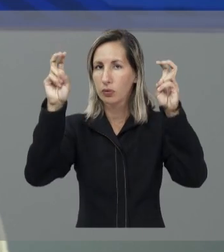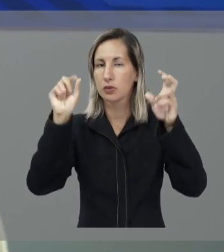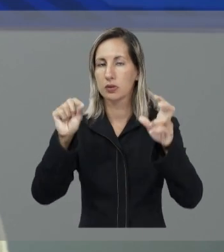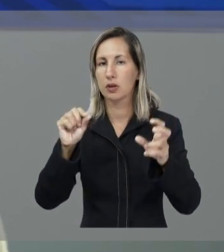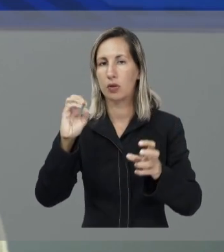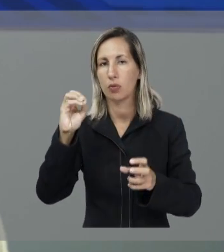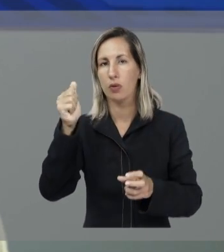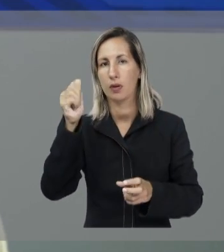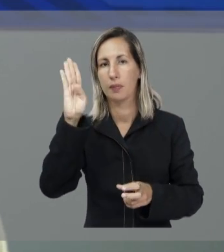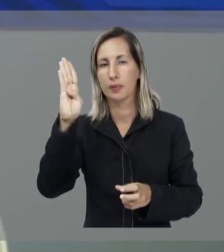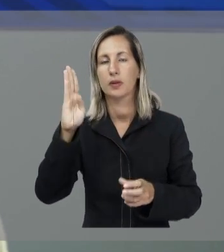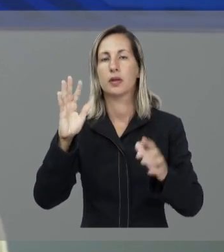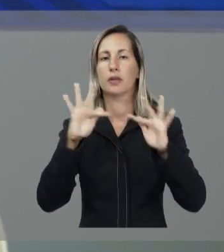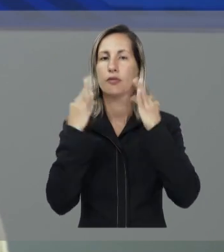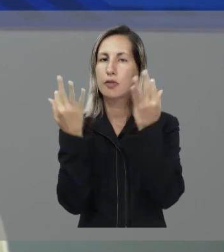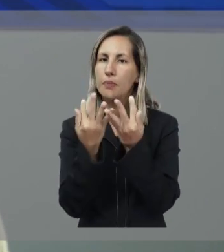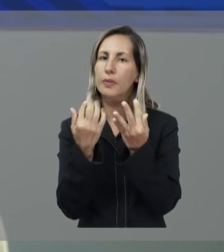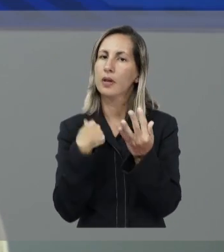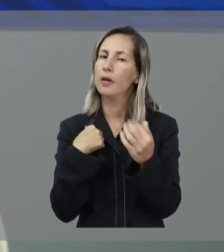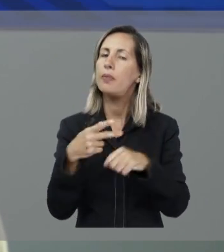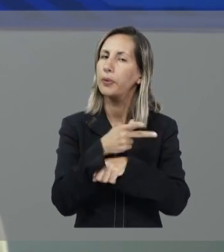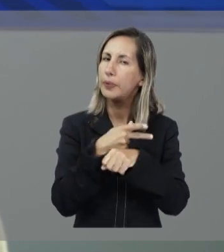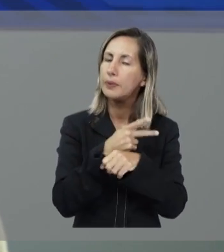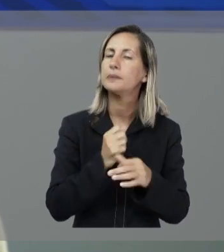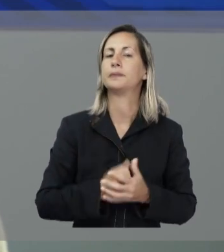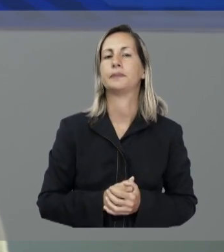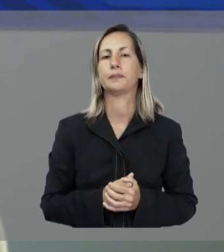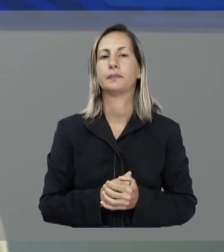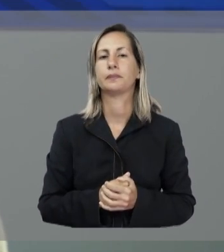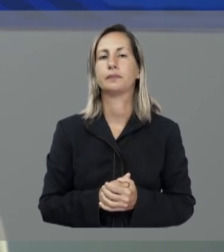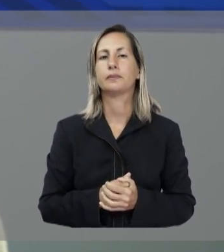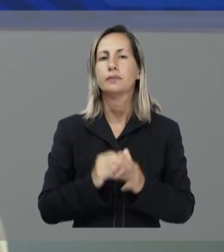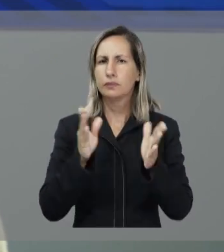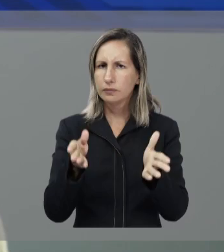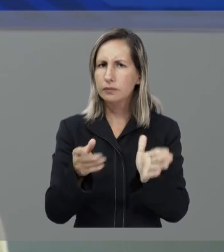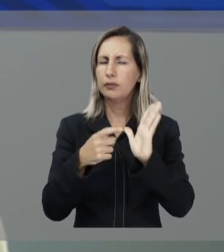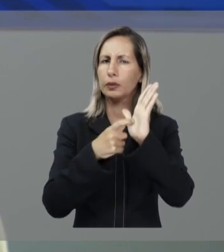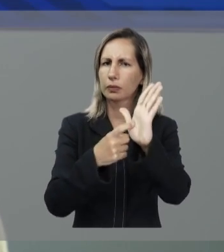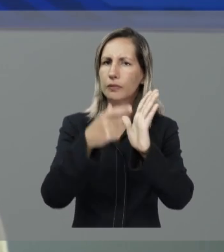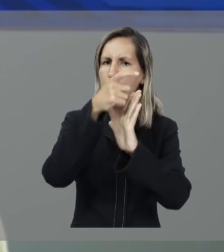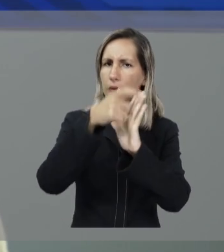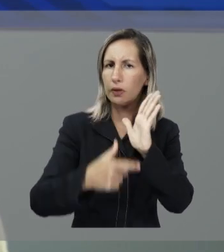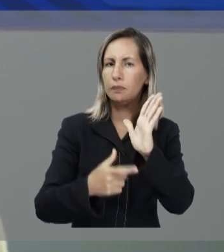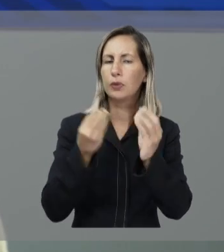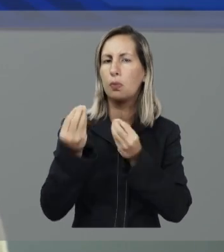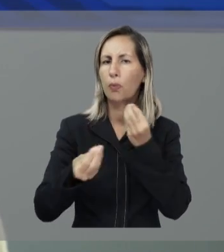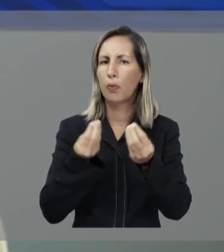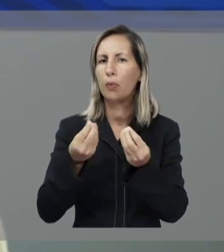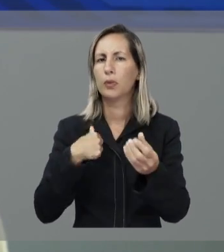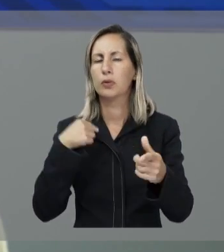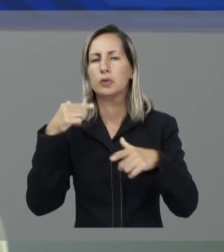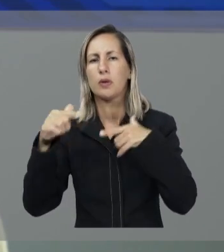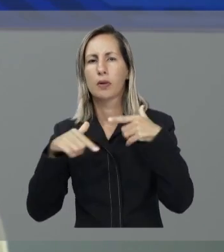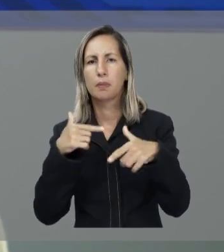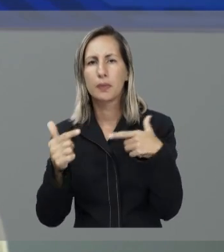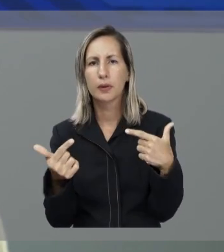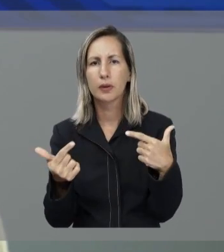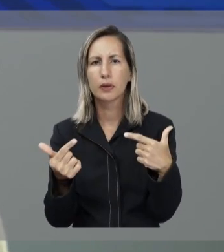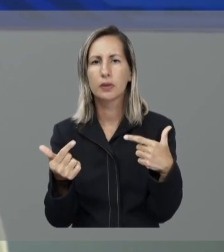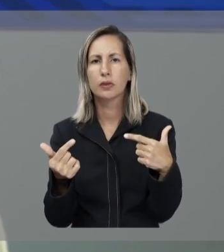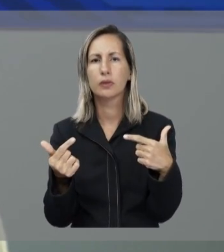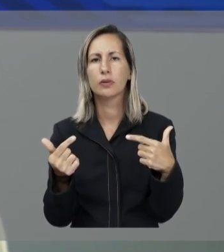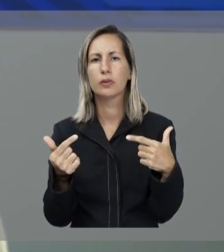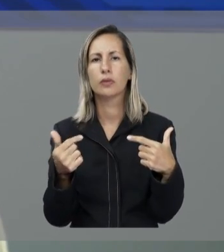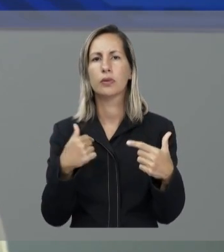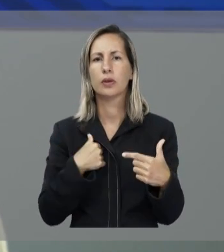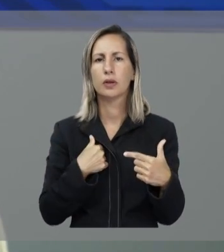da OAB, da Comissão de Família, vieram me procurar, né? Já por ver meu perfil, por ver como é que eu atuo, ver que eu